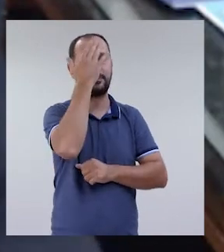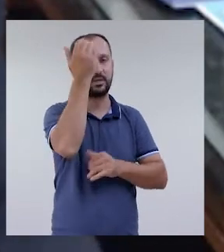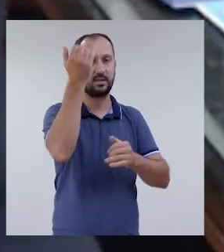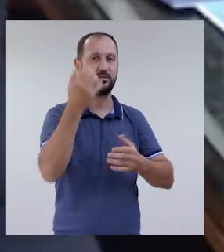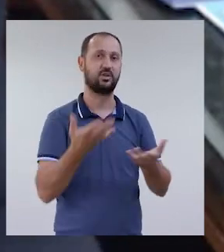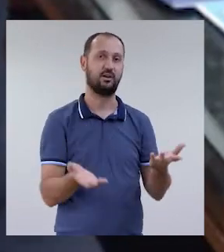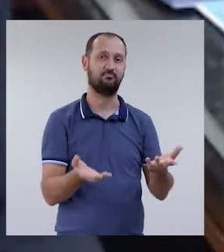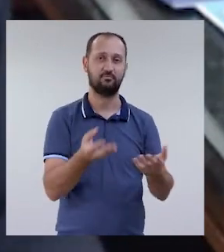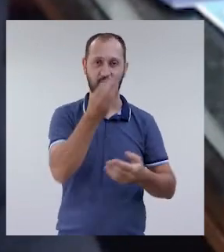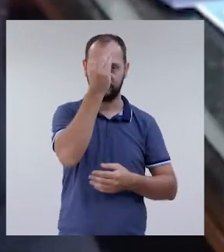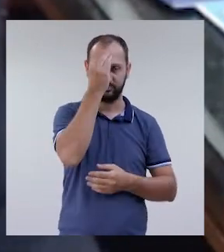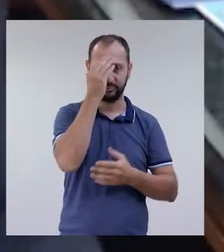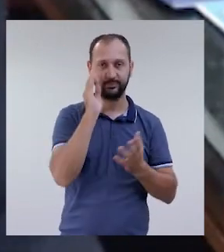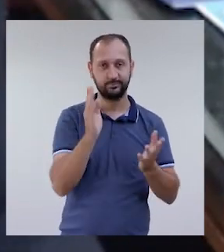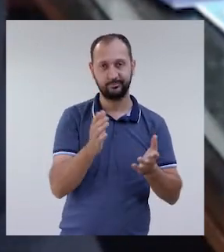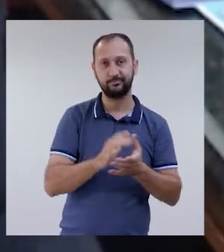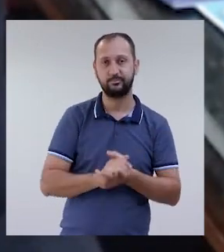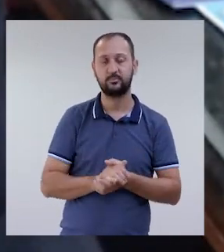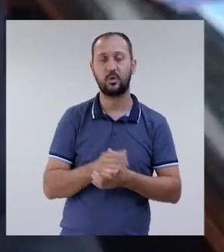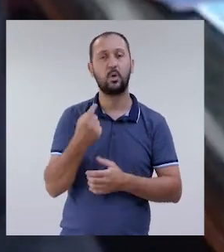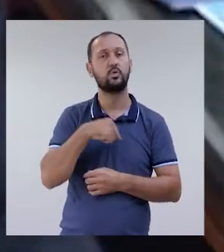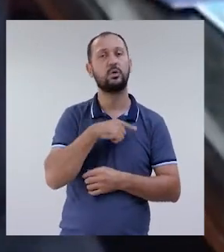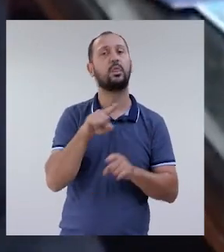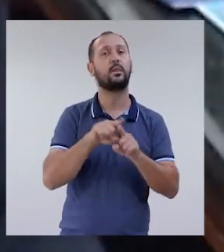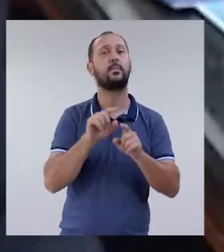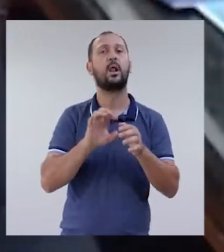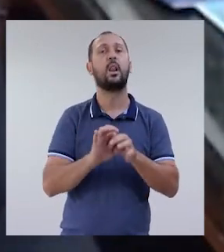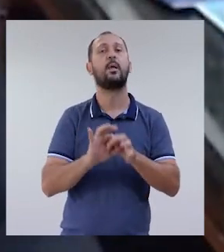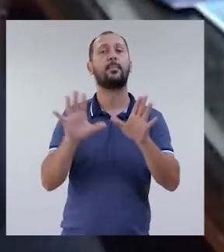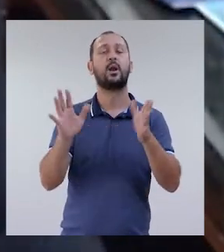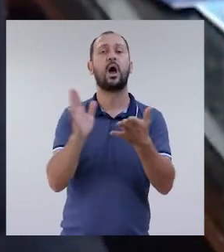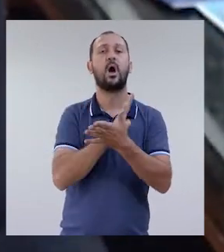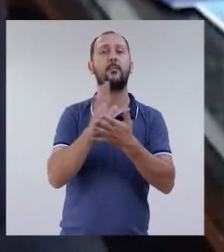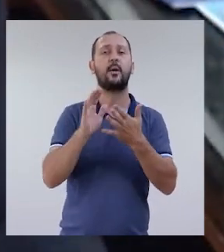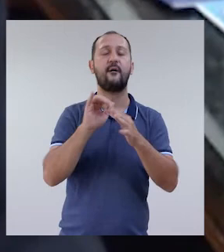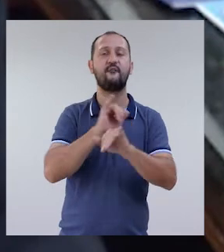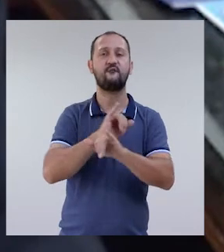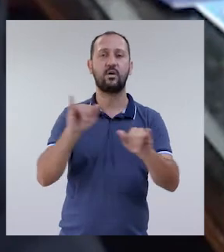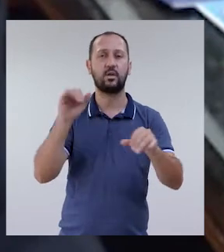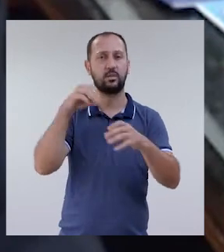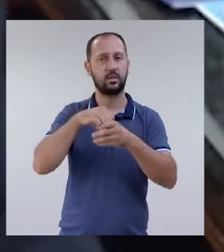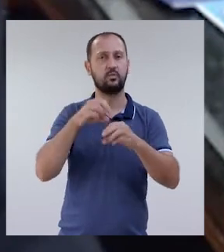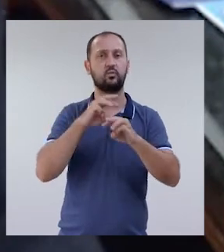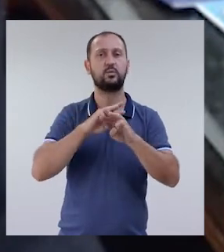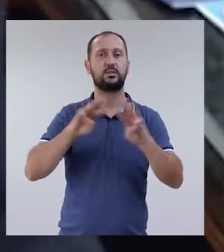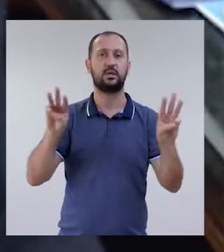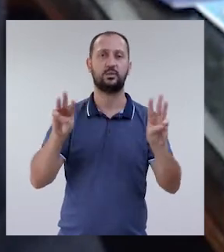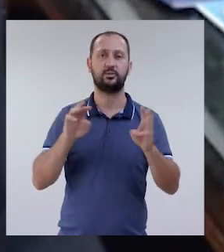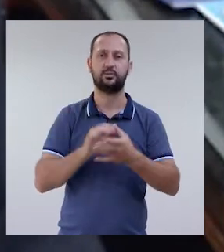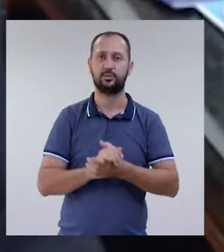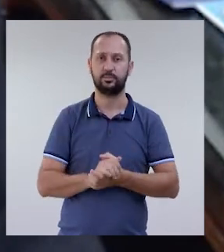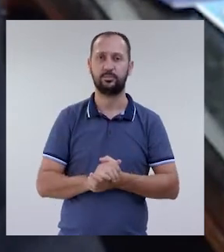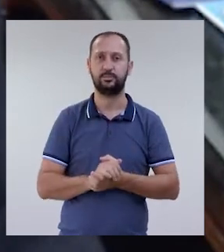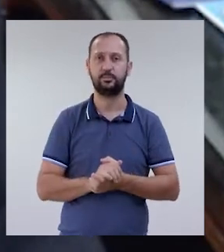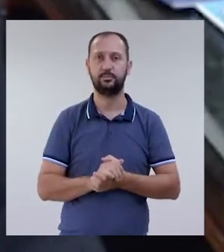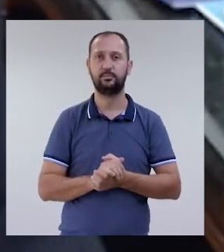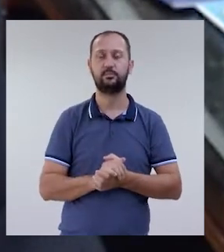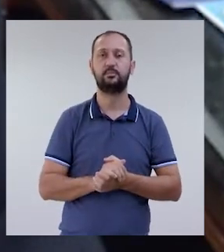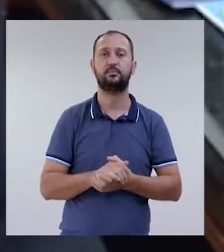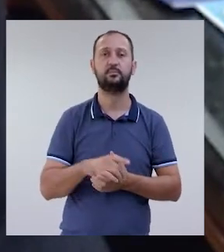foi muito fácil. Agora, nós também disponibilizamos informações no nosso site,